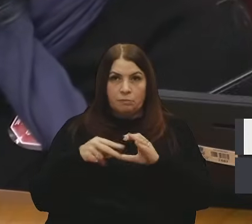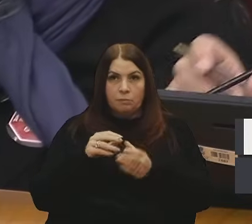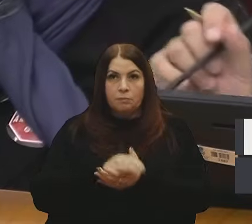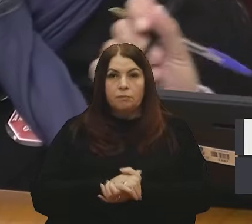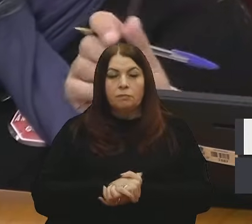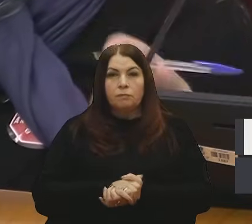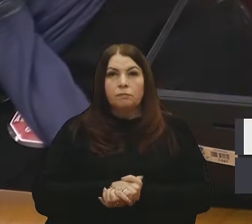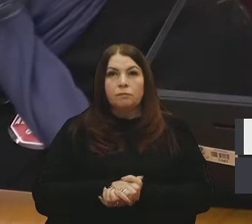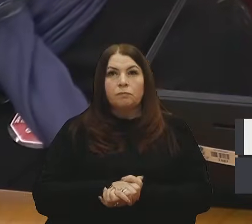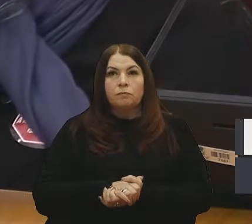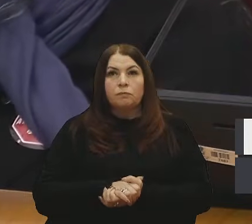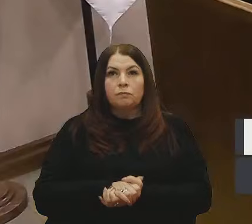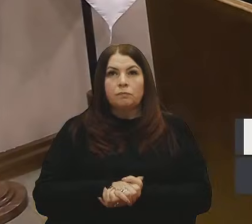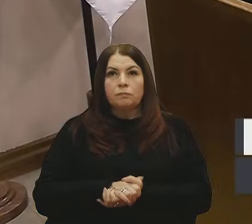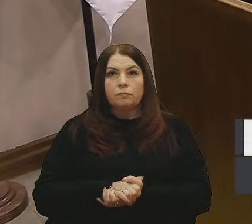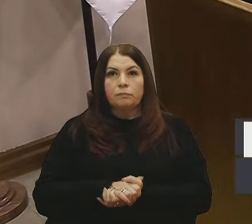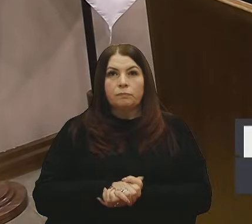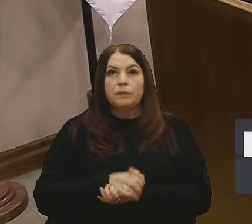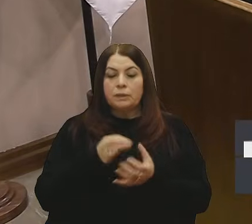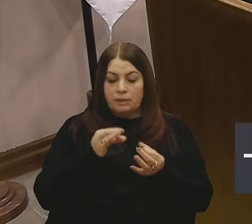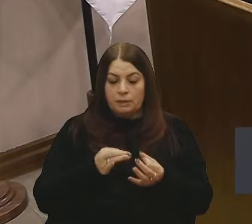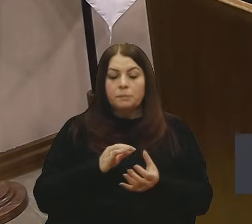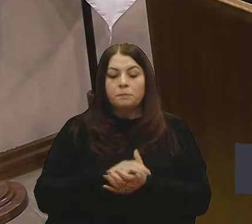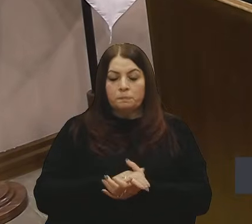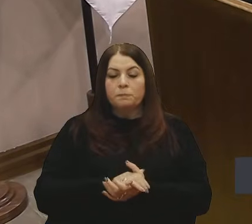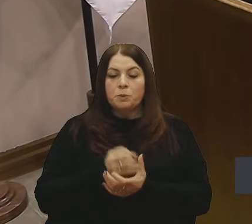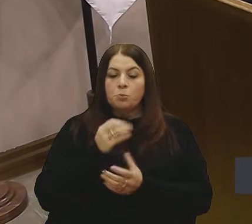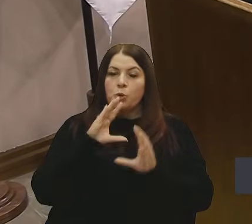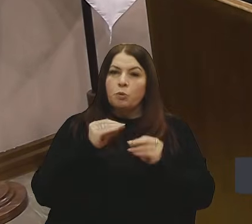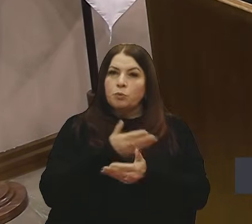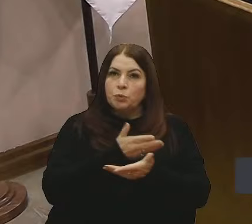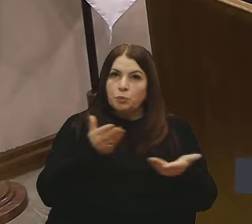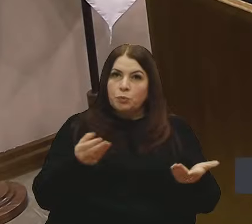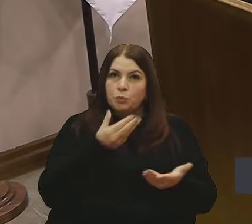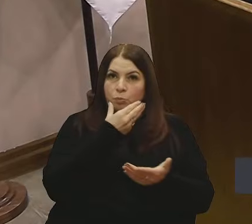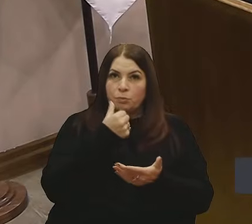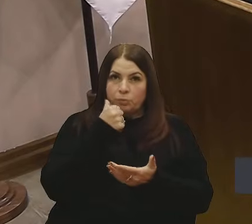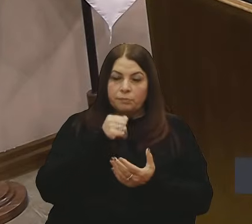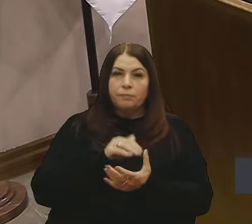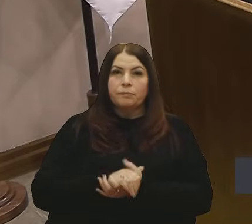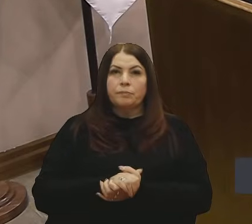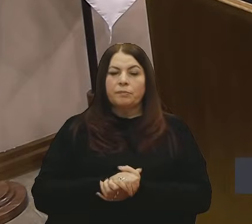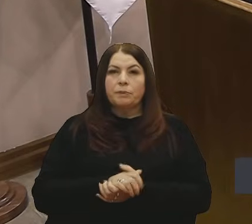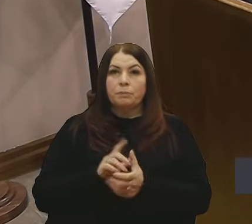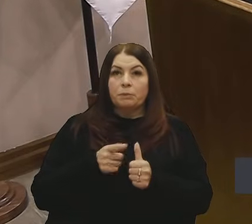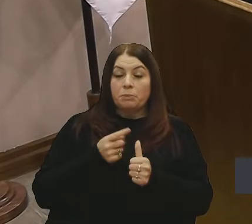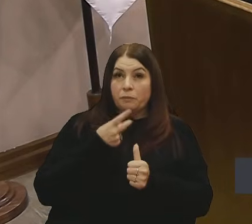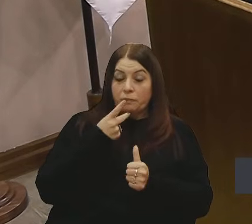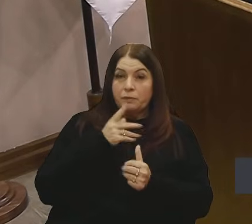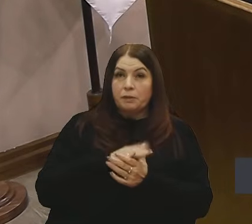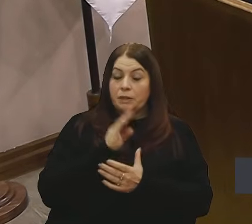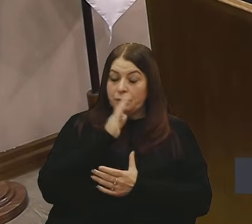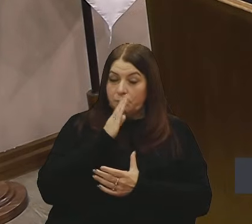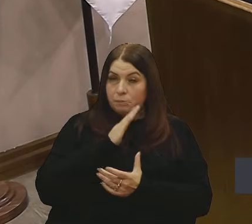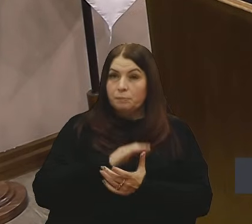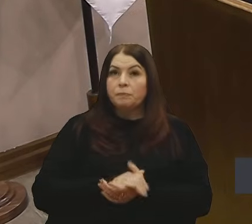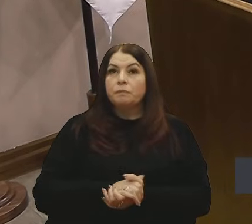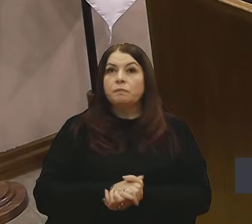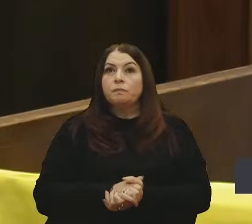Caxias. Certo, então, uma boa noite a todas e todos. Primeiro dizer